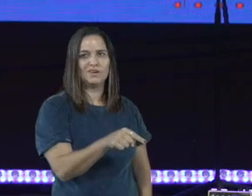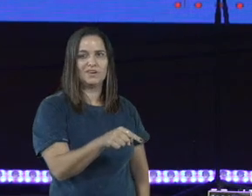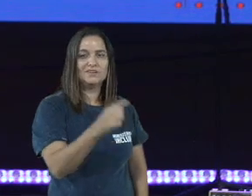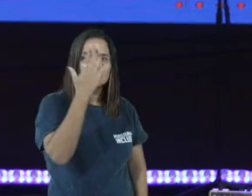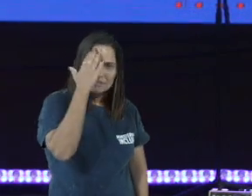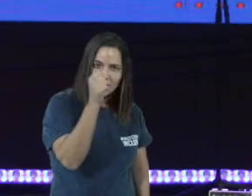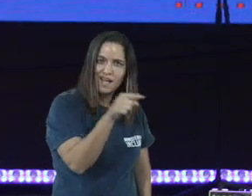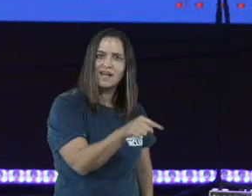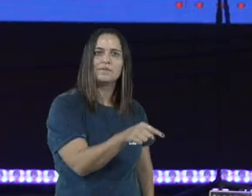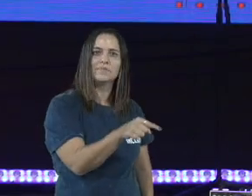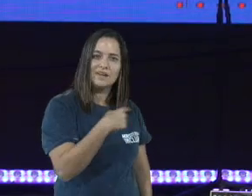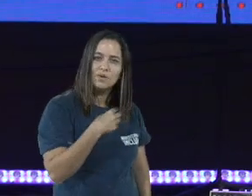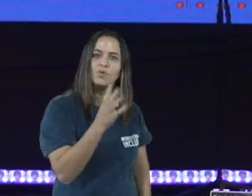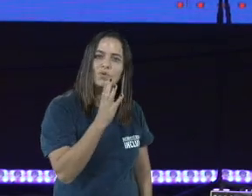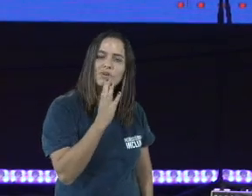andei